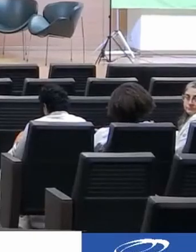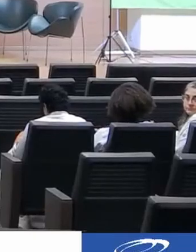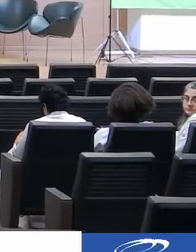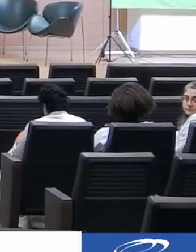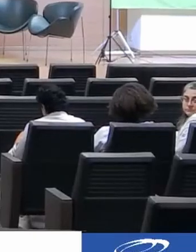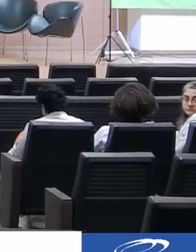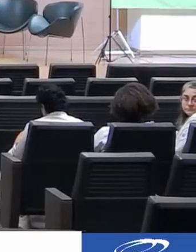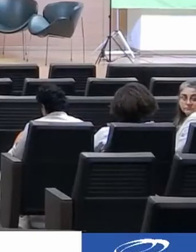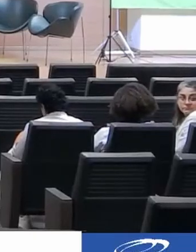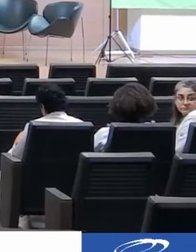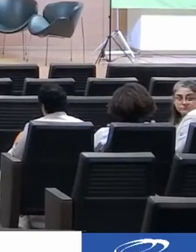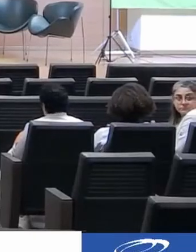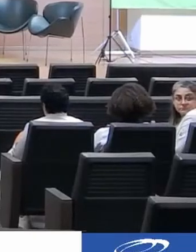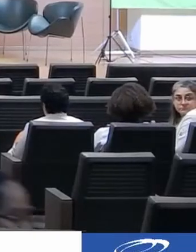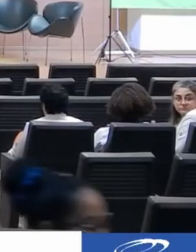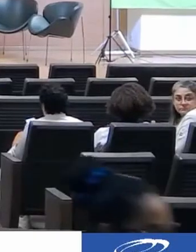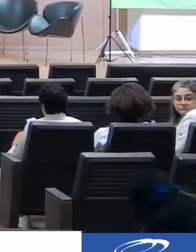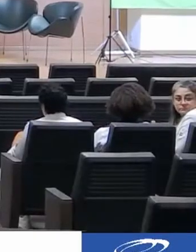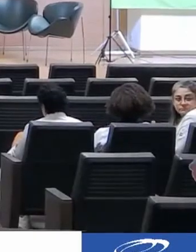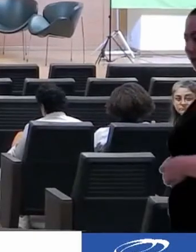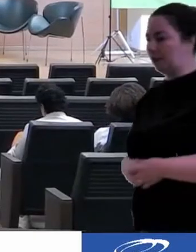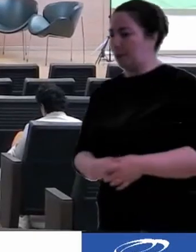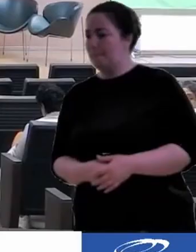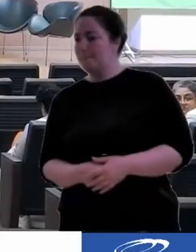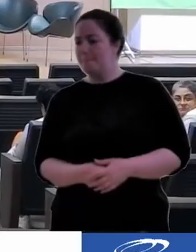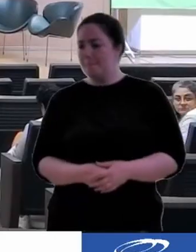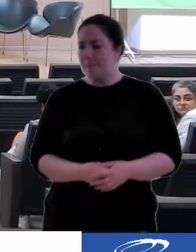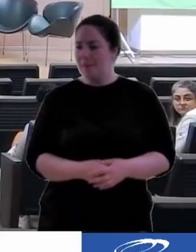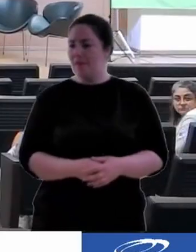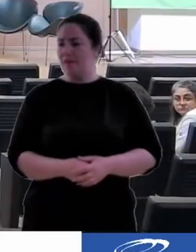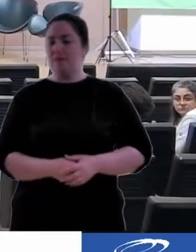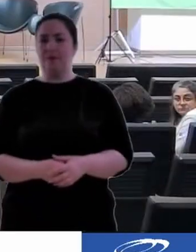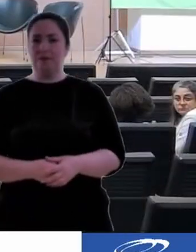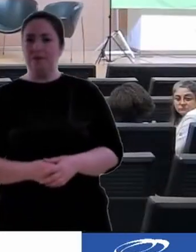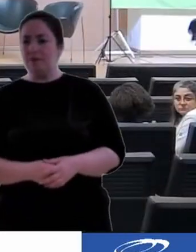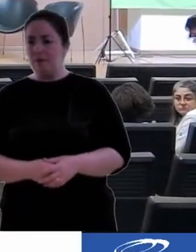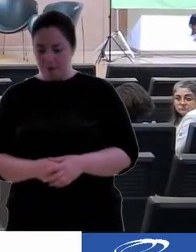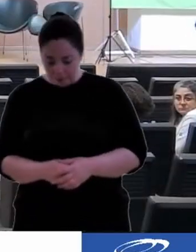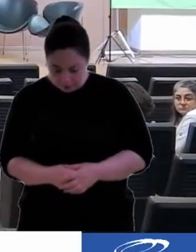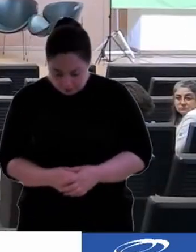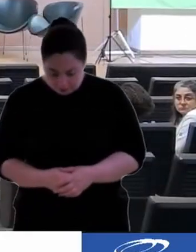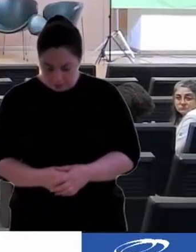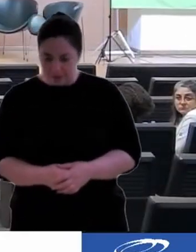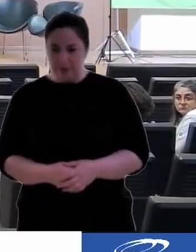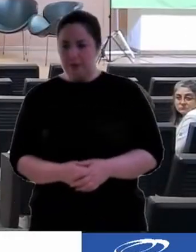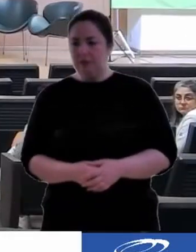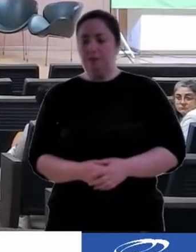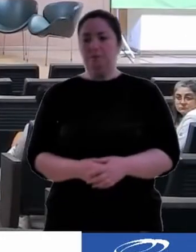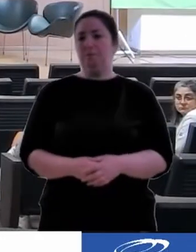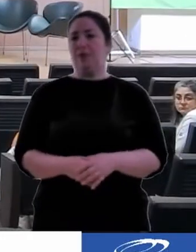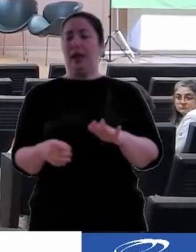diferentes métodos moleculares, né, qual a diferença entre eles, e você acha que isso é